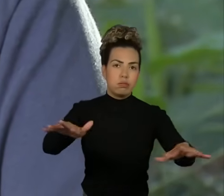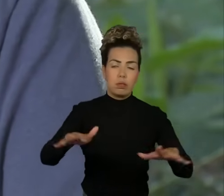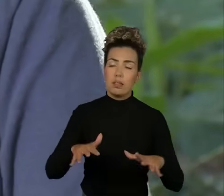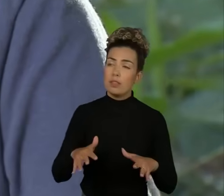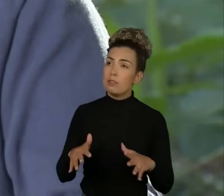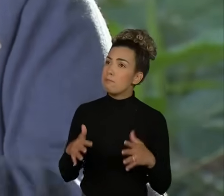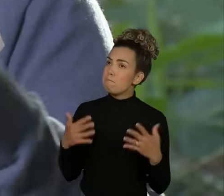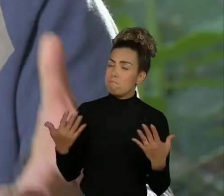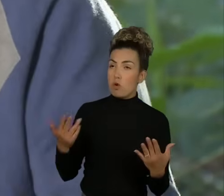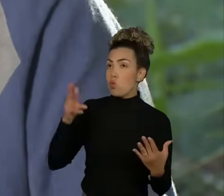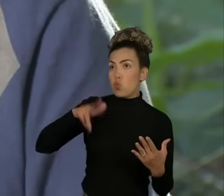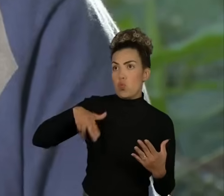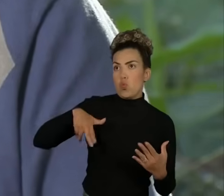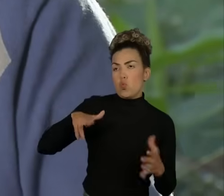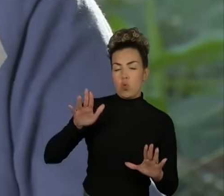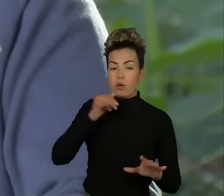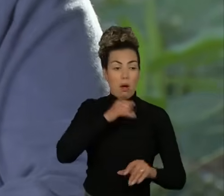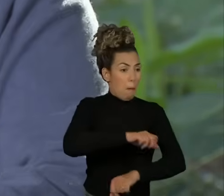uma endemia,